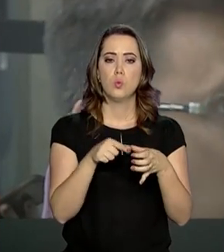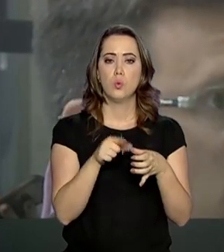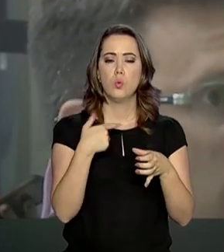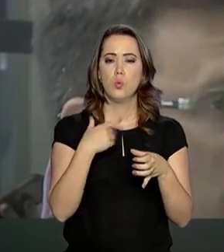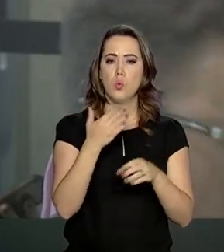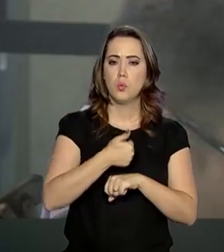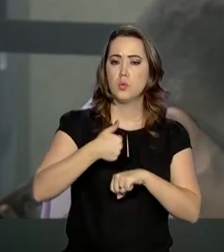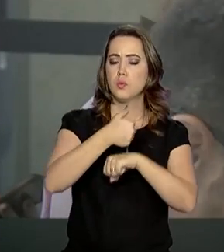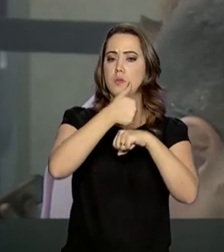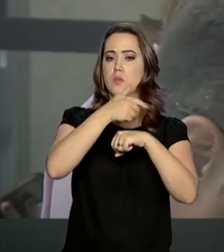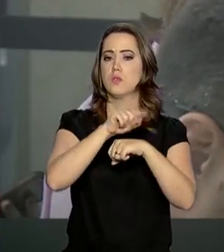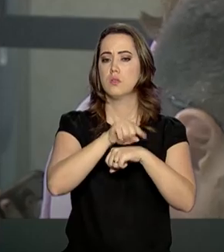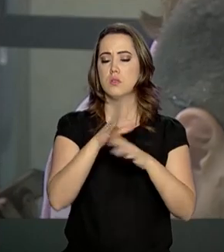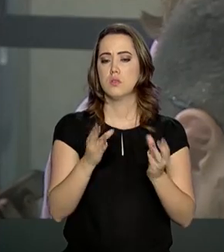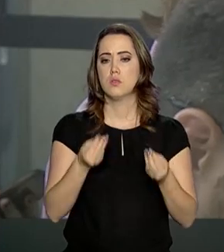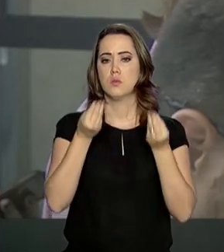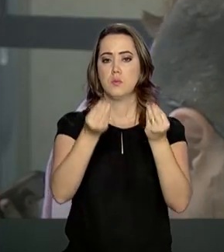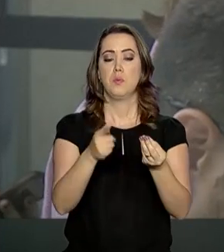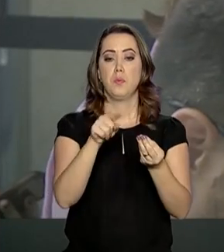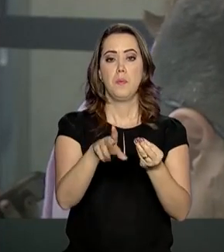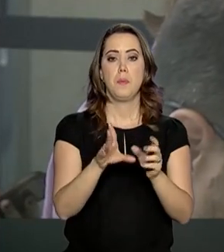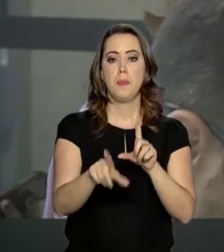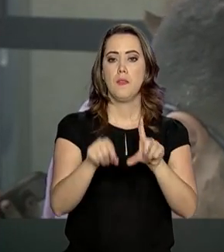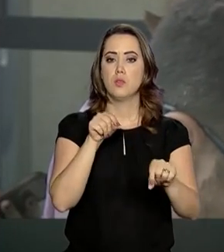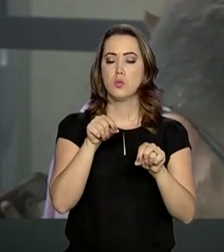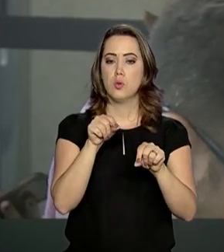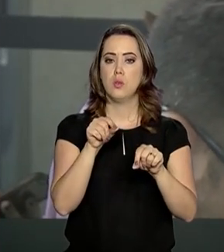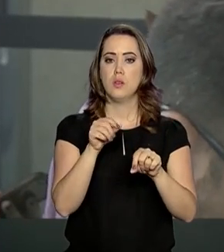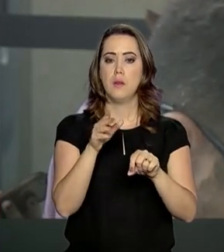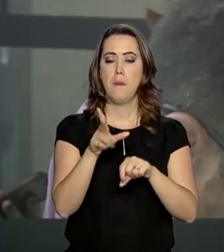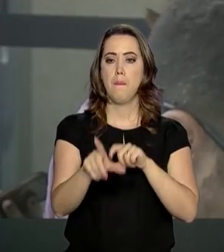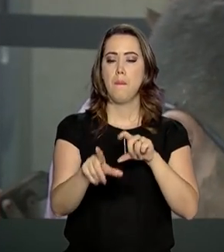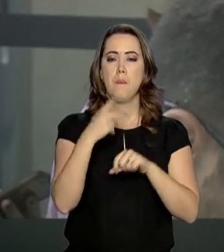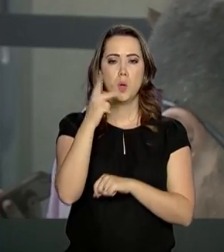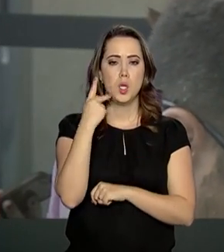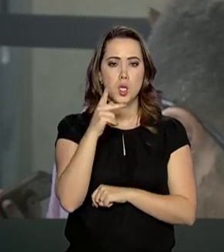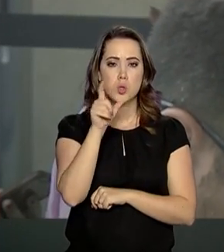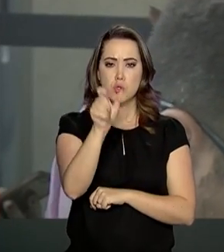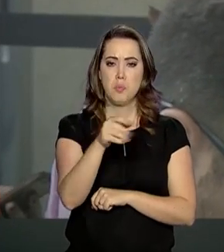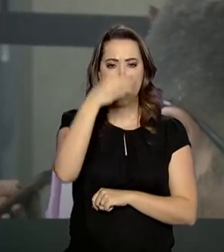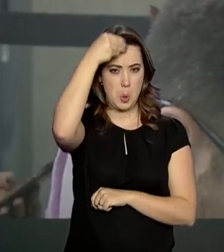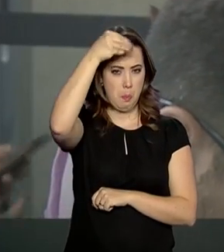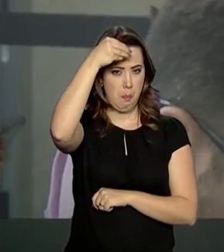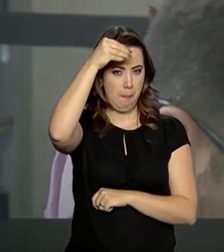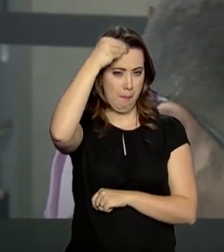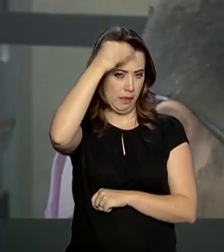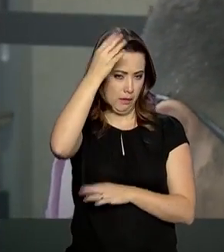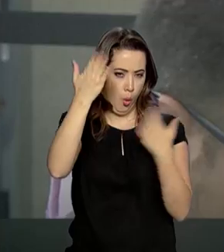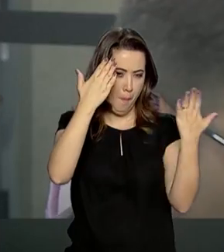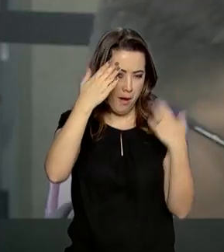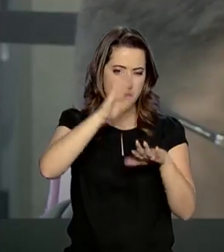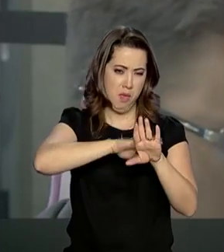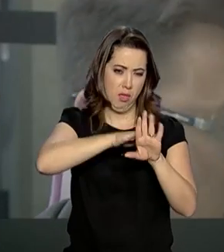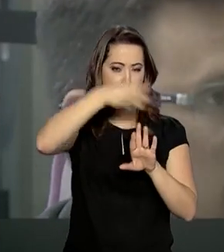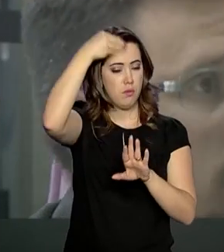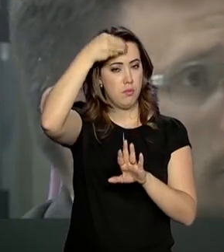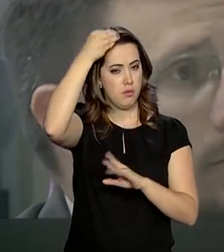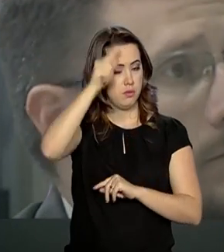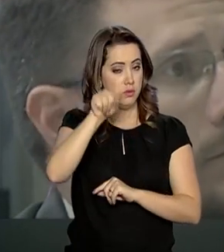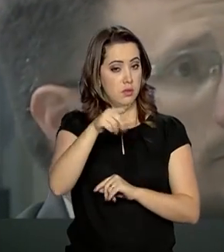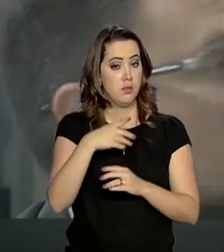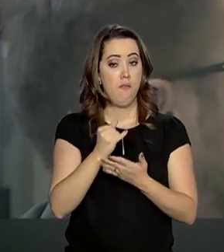que vai profissionalizar né a indicação política de apadrinhados enfim eh queria saber se ele vai entregar isso esse